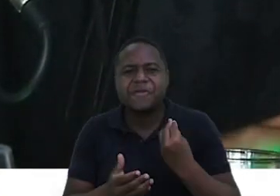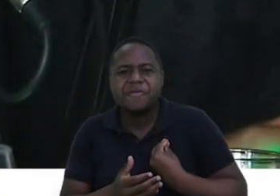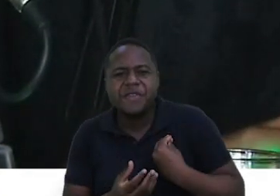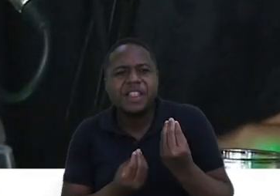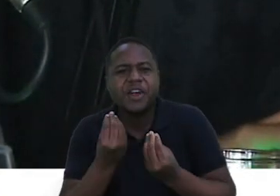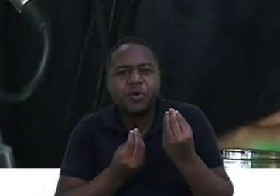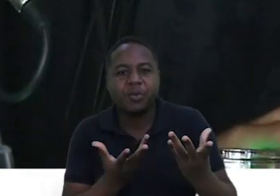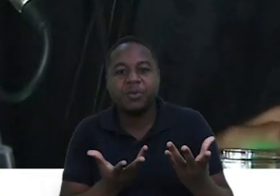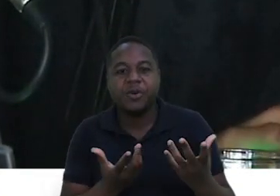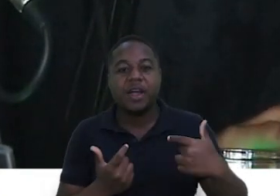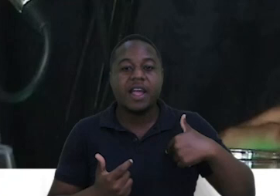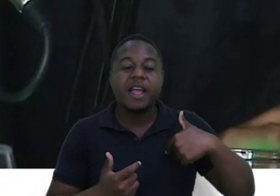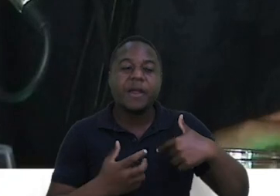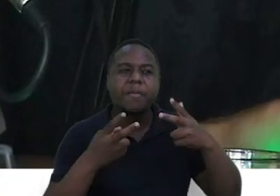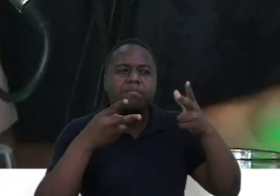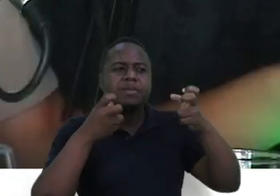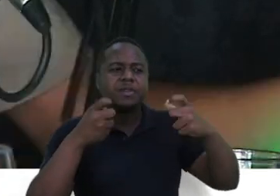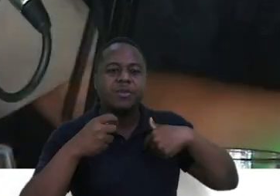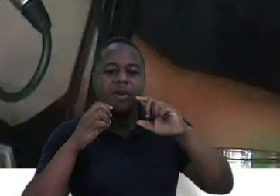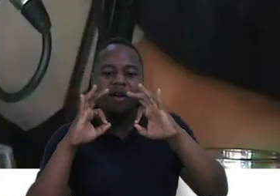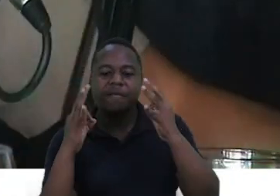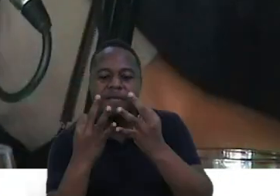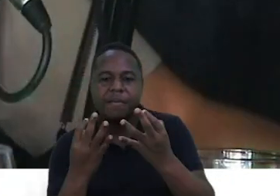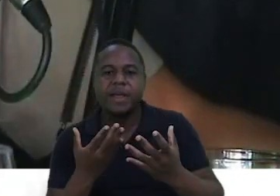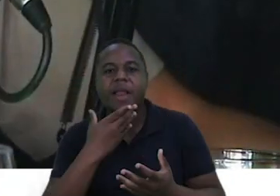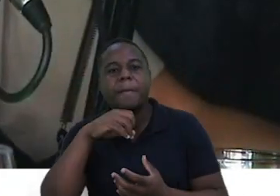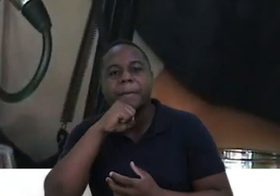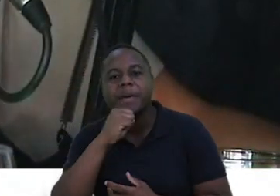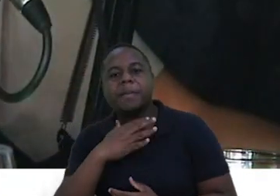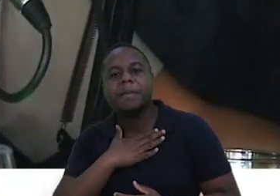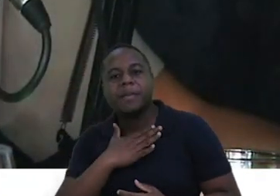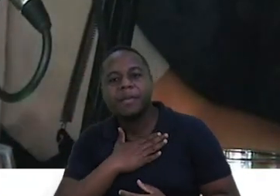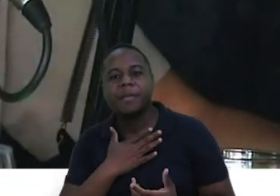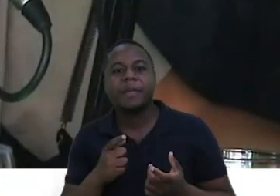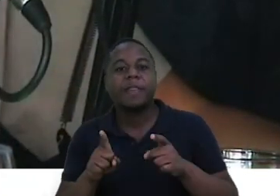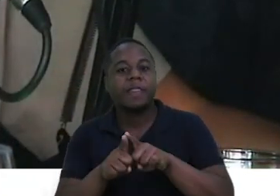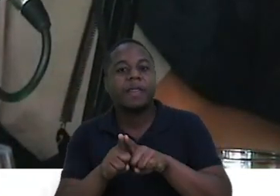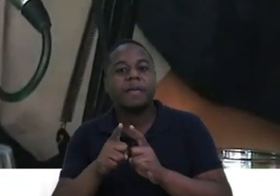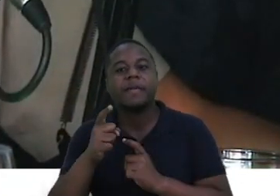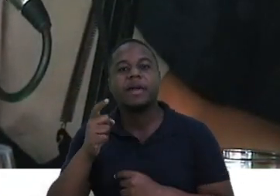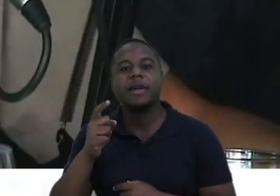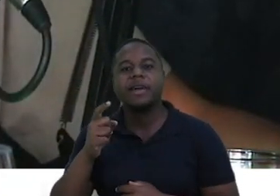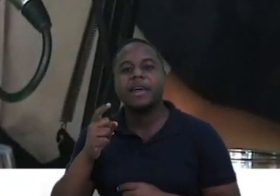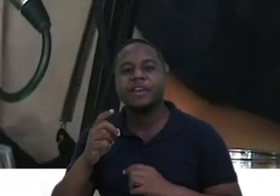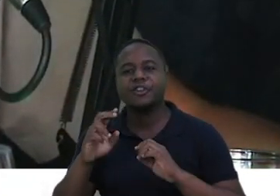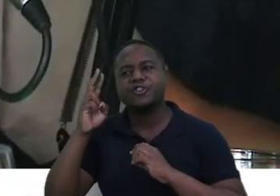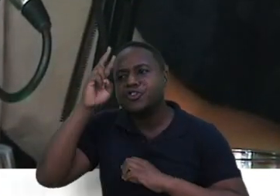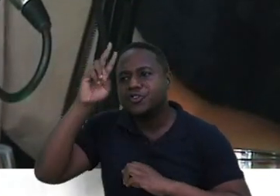história da minha família, pela história do meu pai, pela